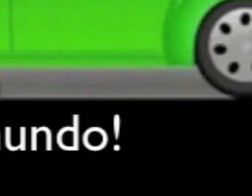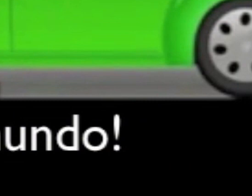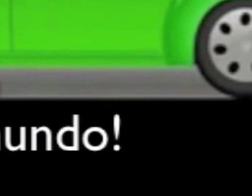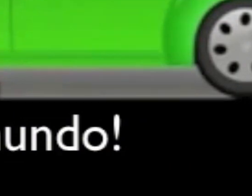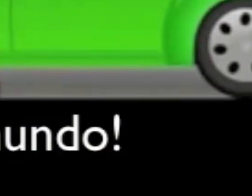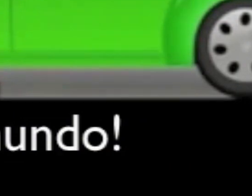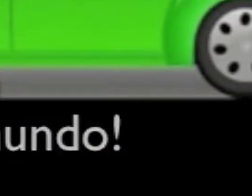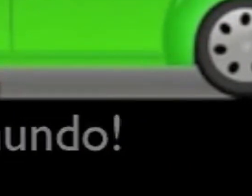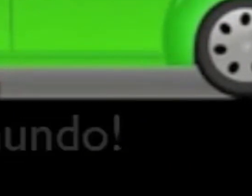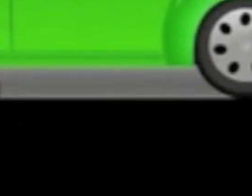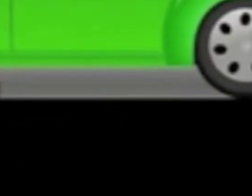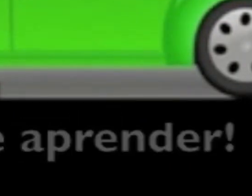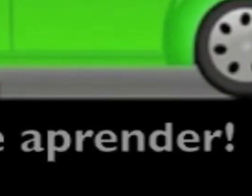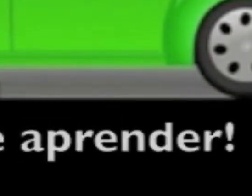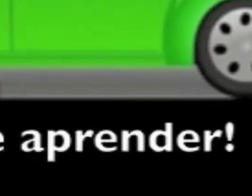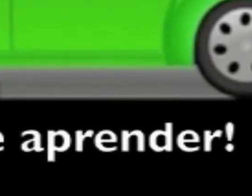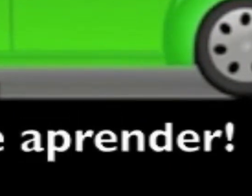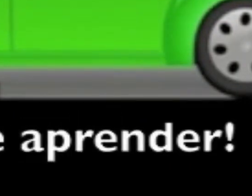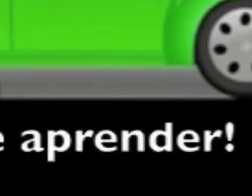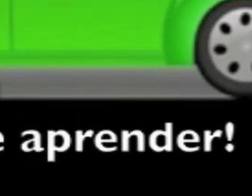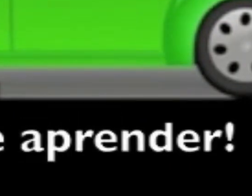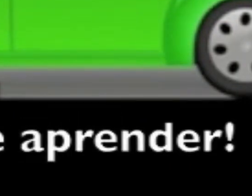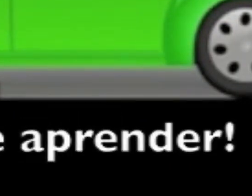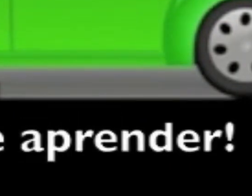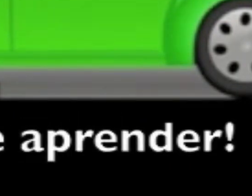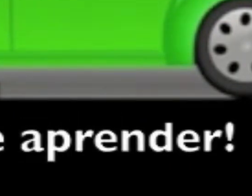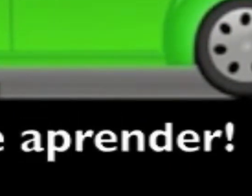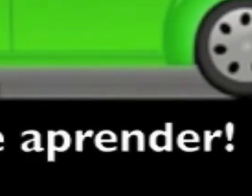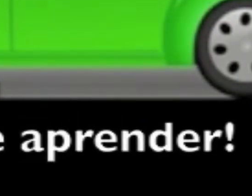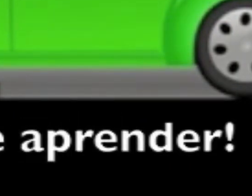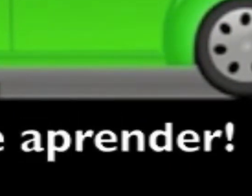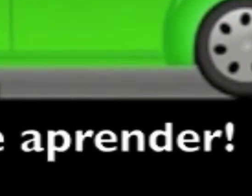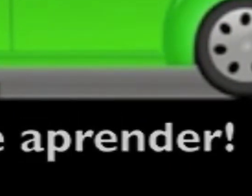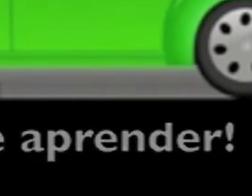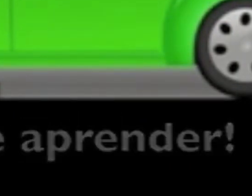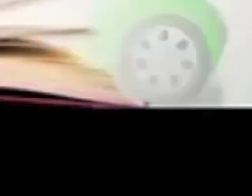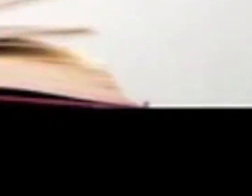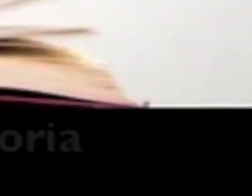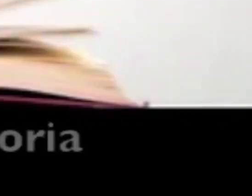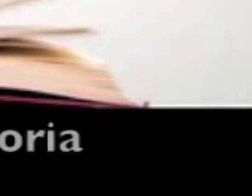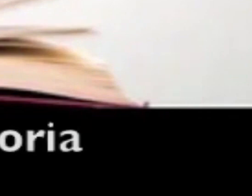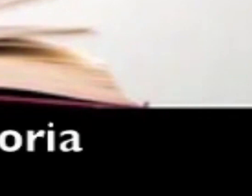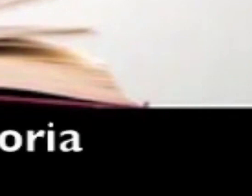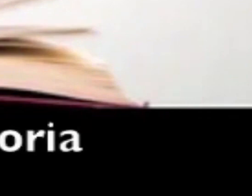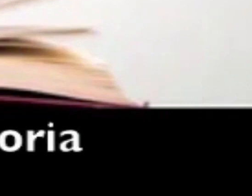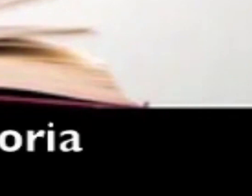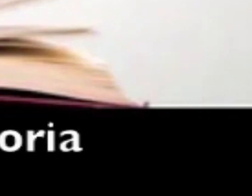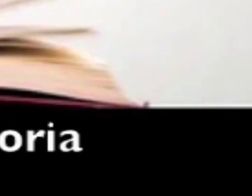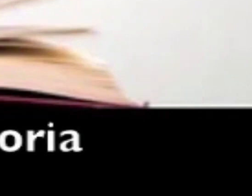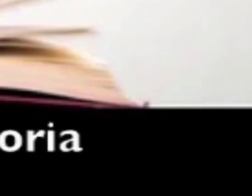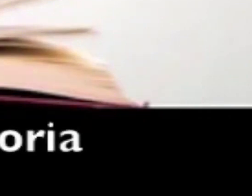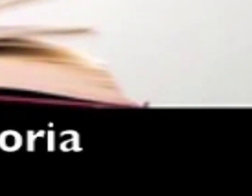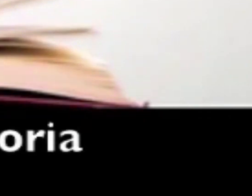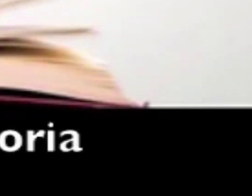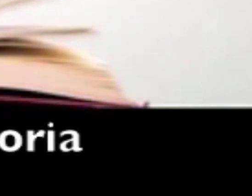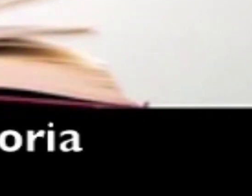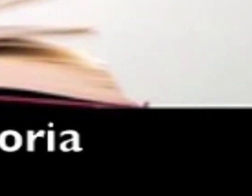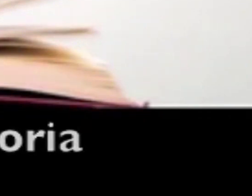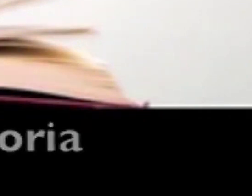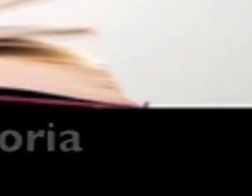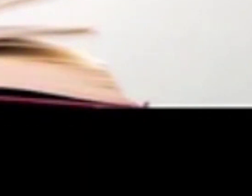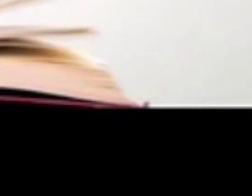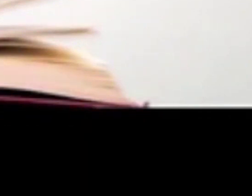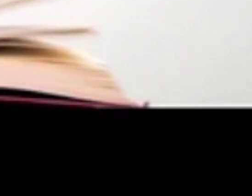escola do mundo, onde eu posso ensinar e aprender. A palavra da